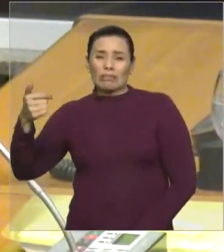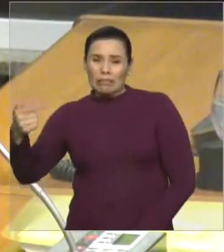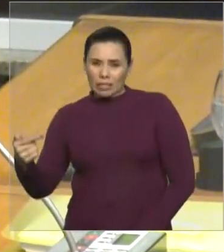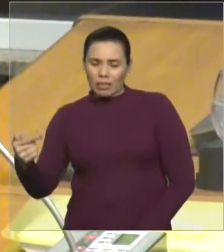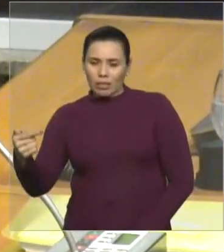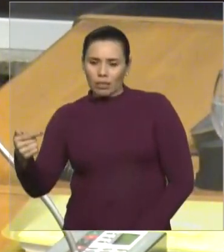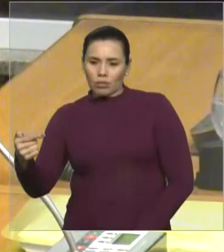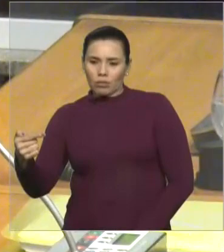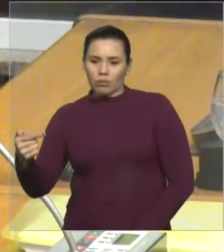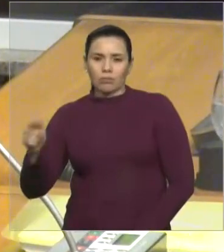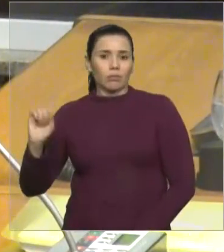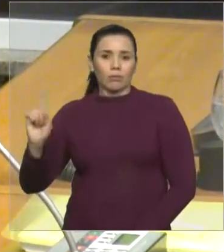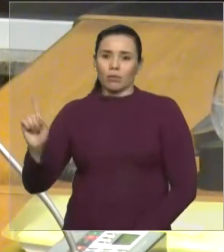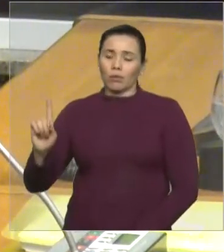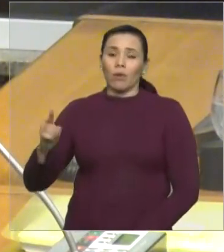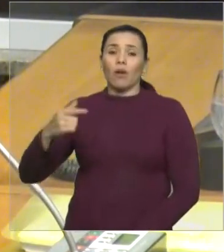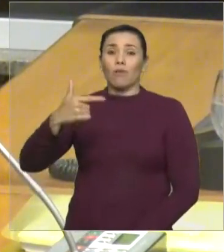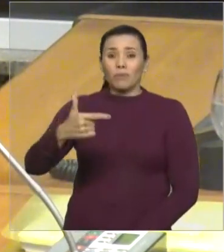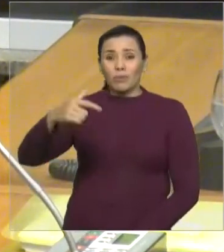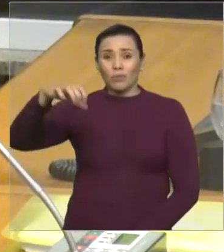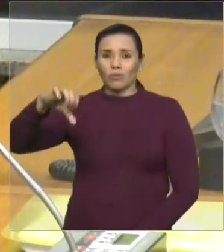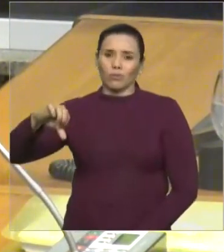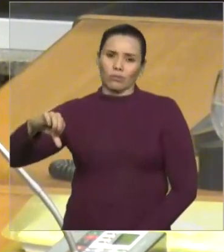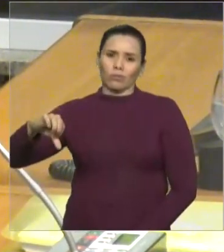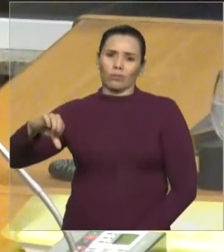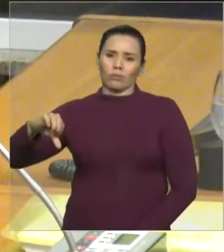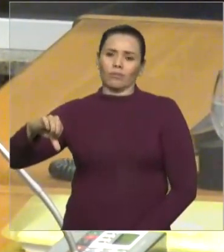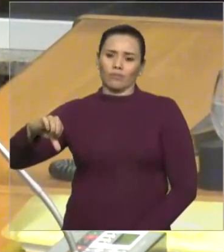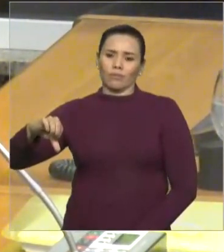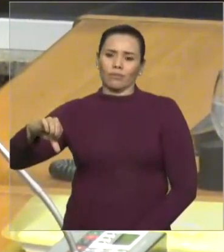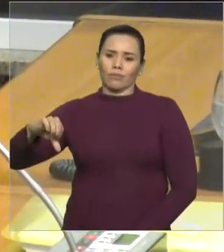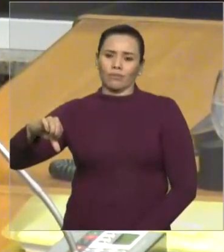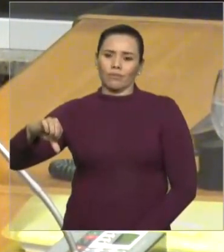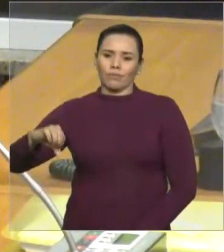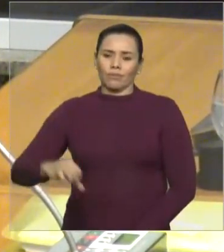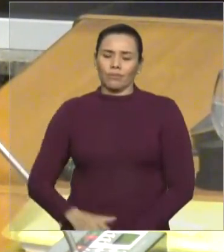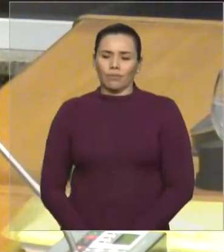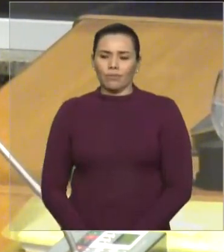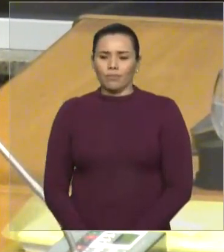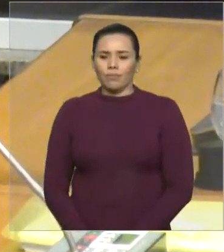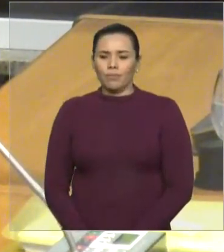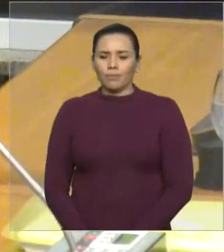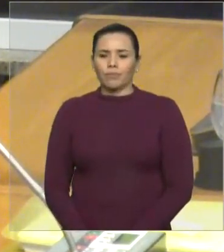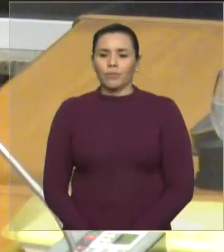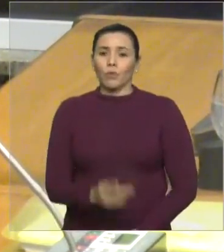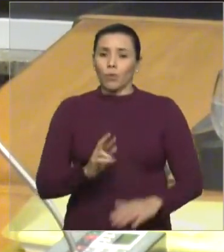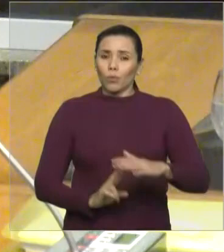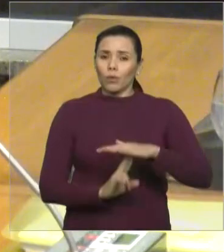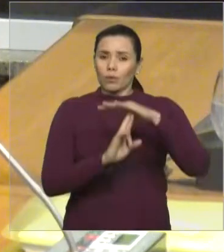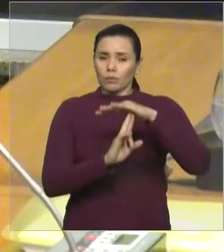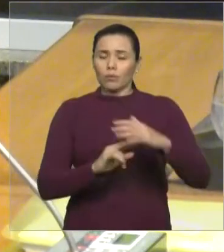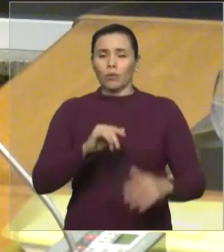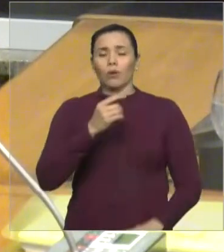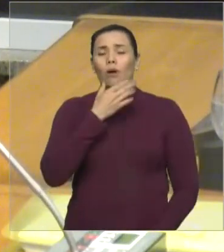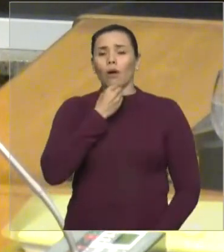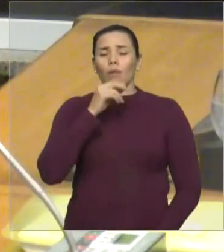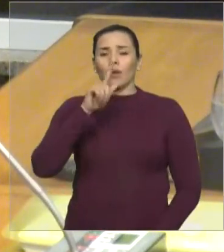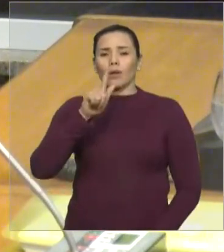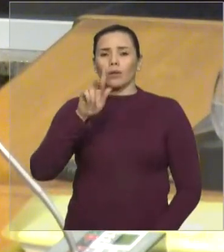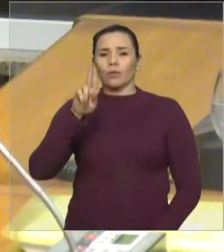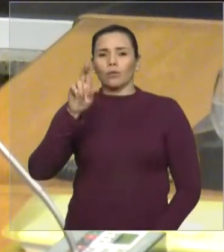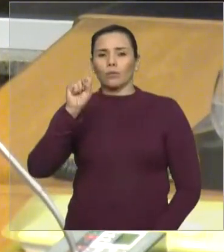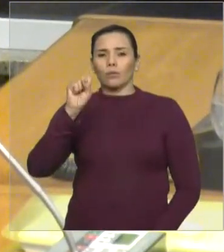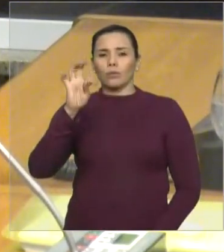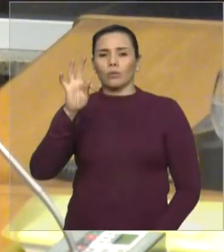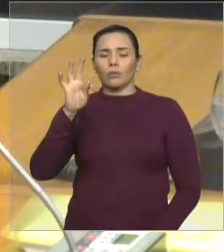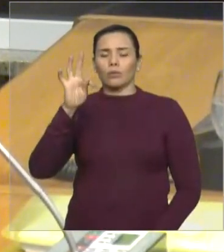3 conseguiram cair por ações da própria universidade, que o reitor Gustavo entrou, fez a defesa por meio